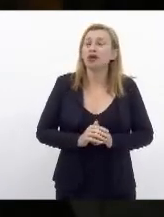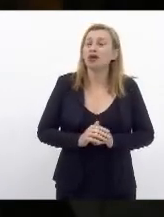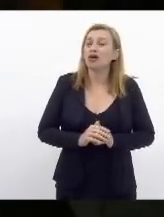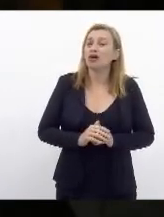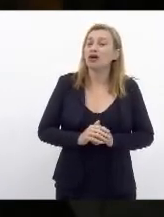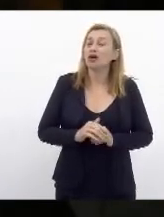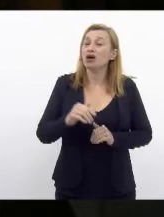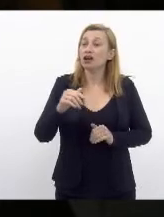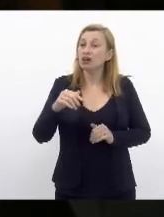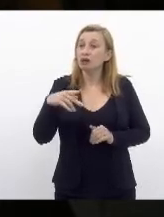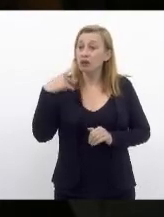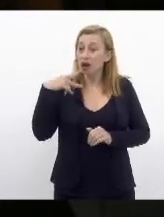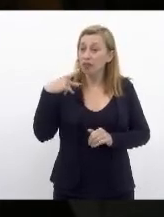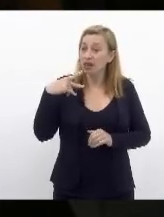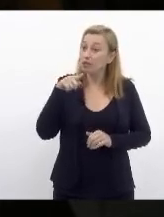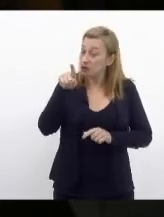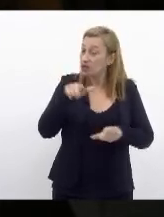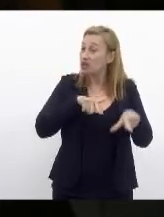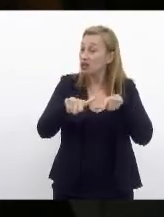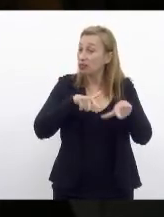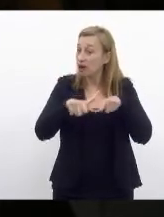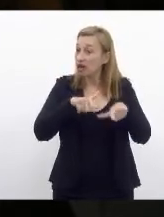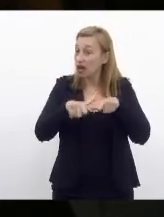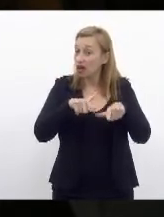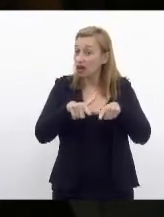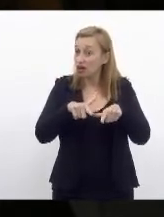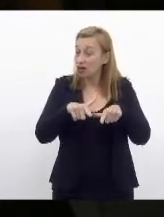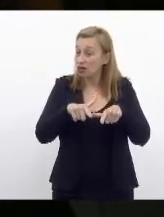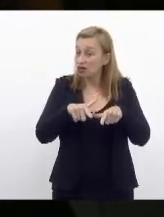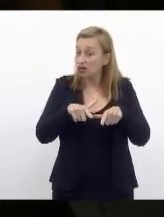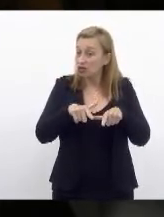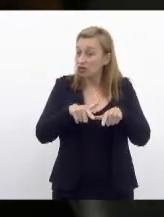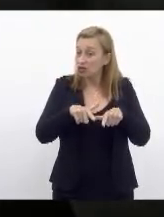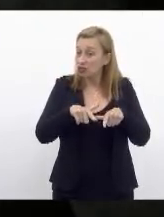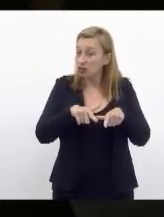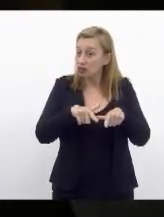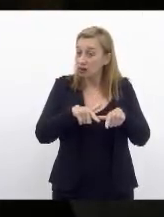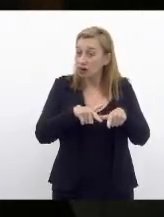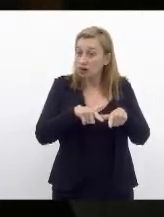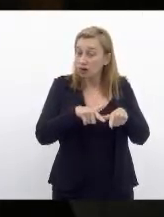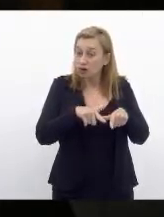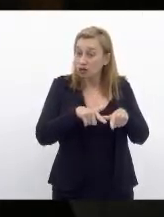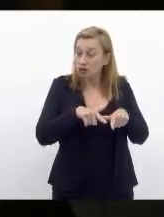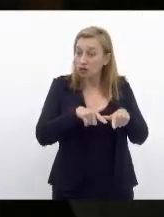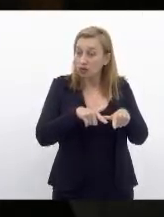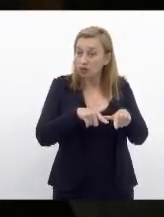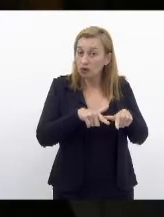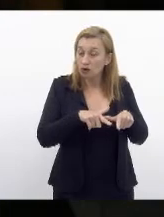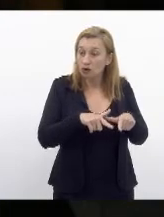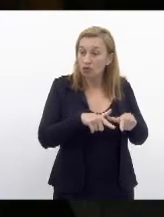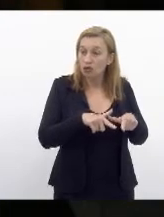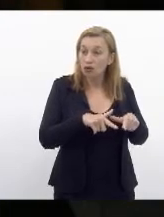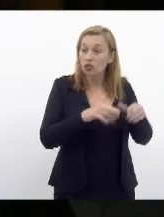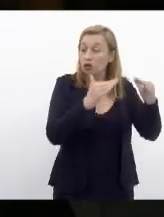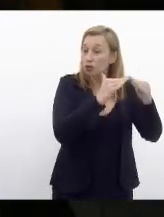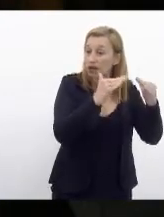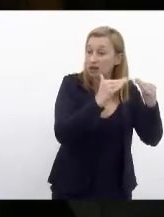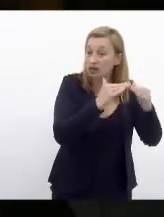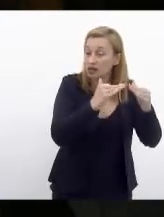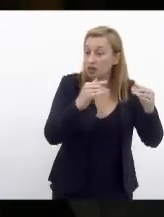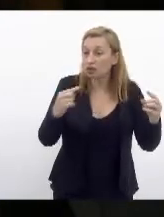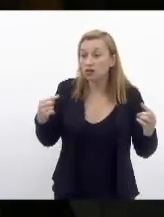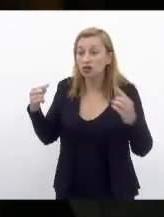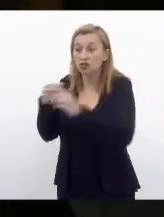você trabalhar convergências e divergências. mas convergências e divergências de